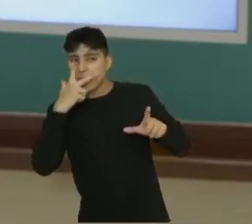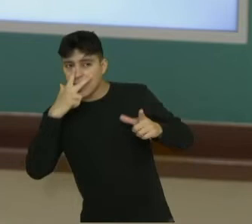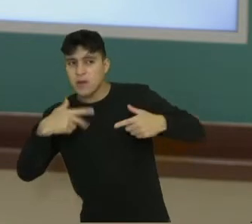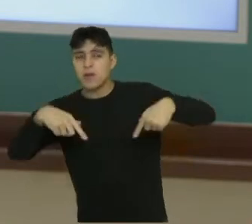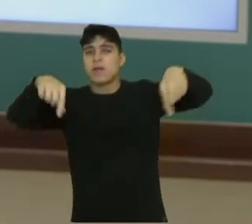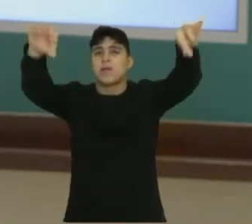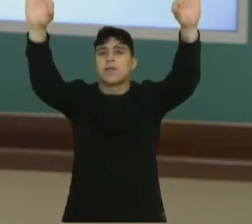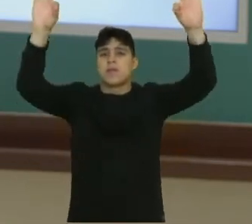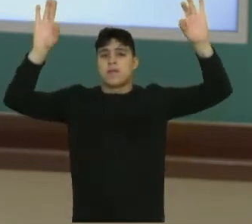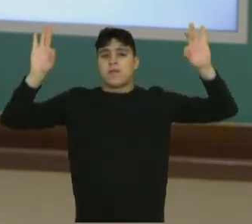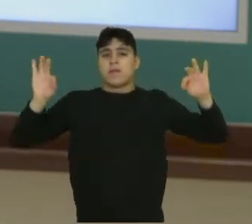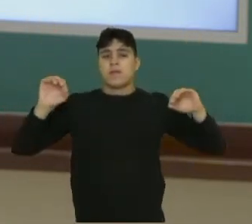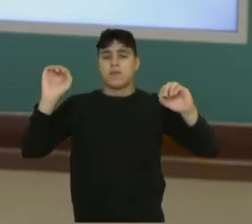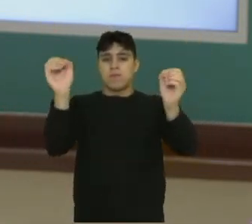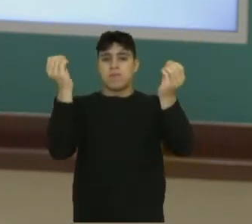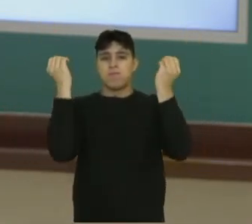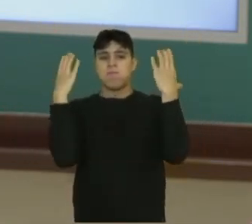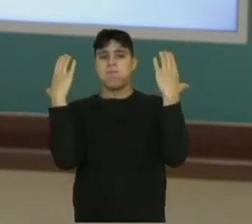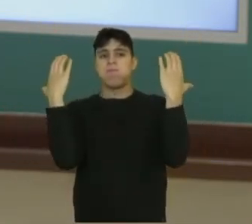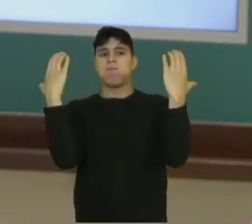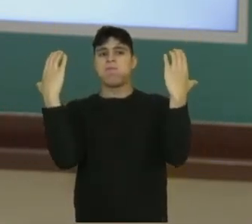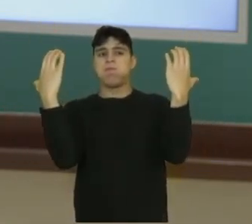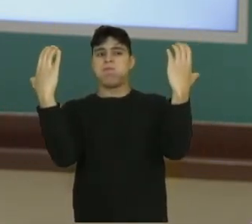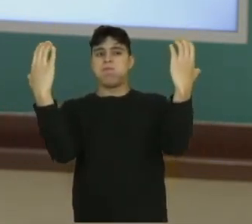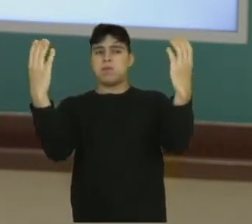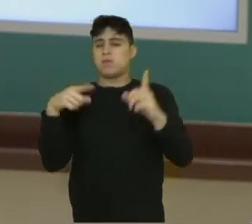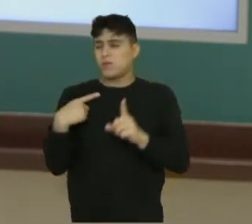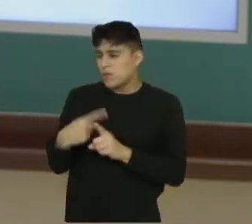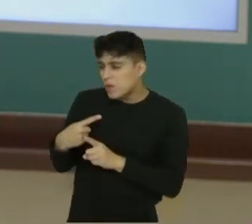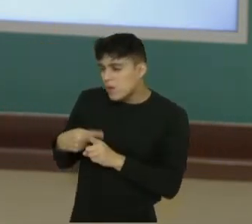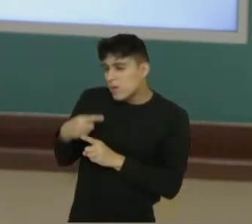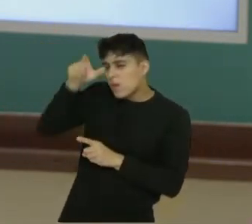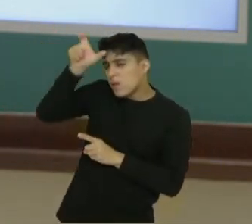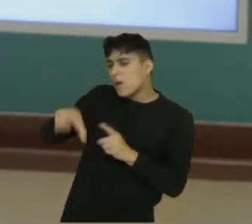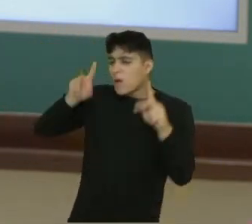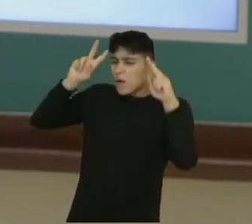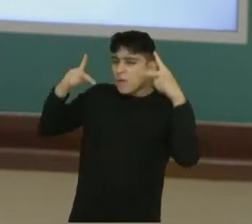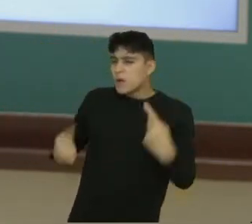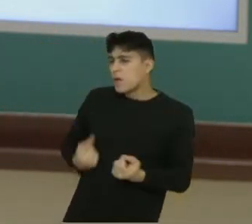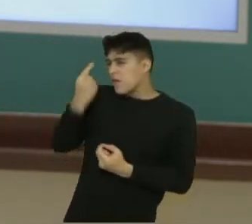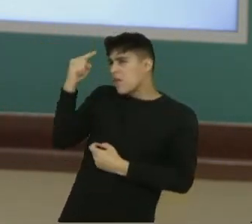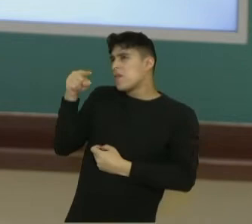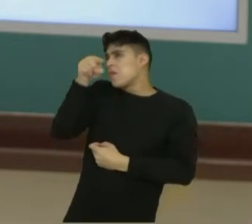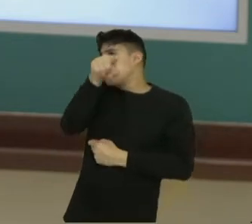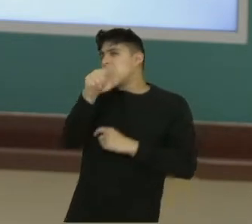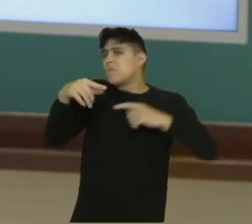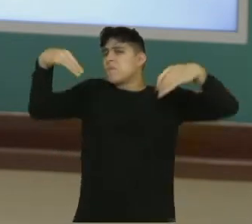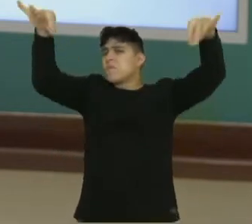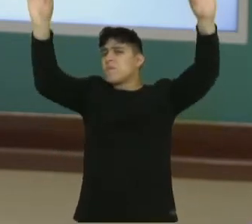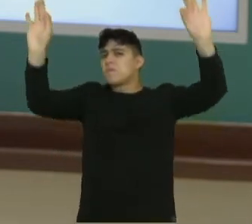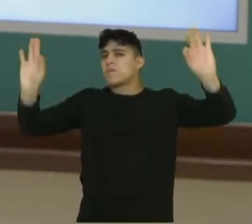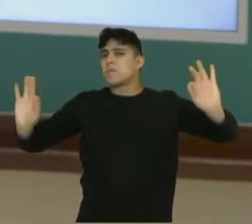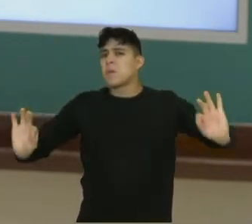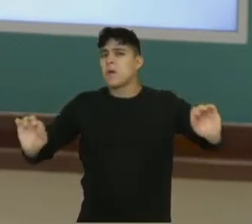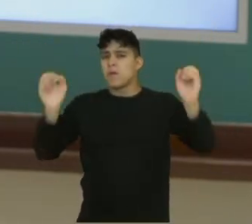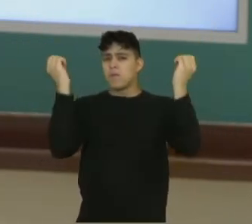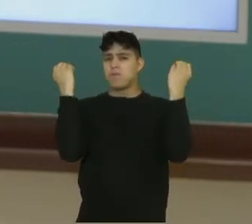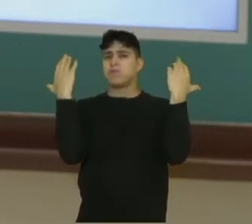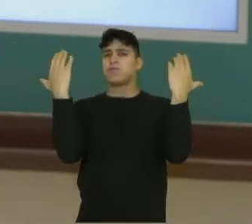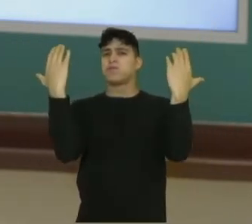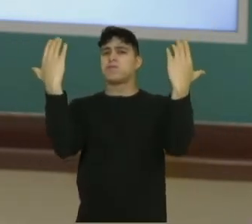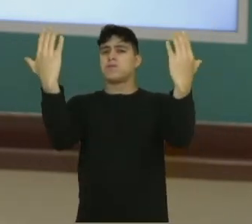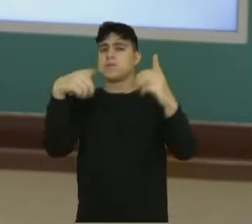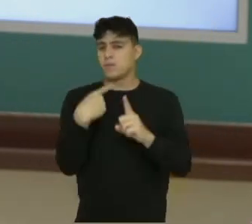vem a pergunta, né? Em sua opinião, o que teria levado os humanos a inventar a jangada e principalmente qual a vantagem de colocar uma vela sobre a